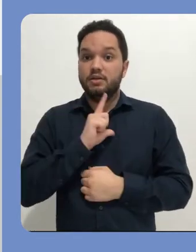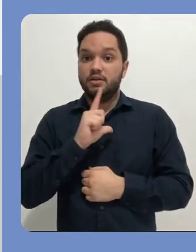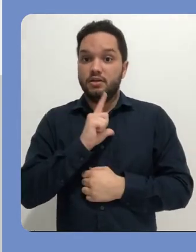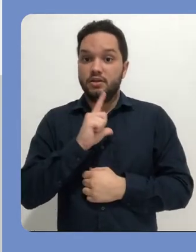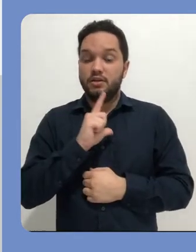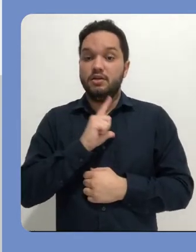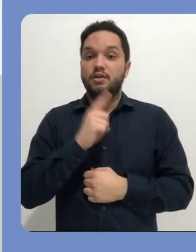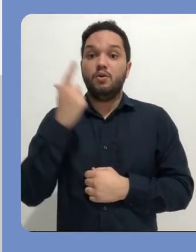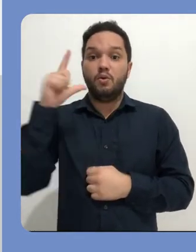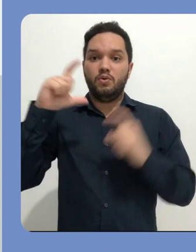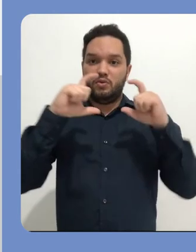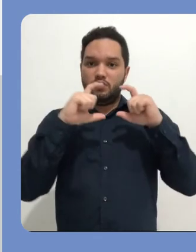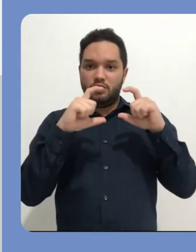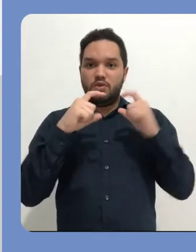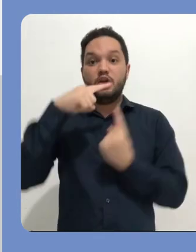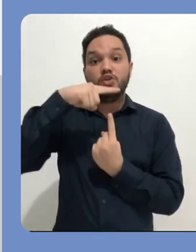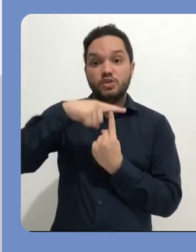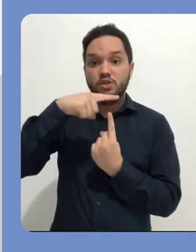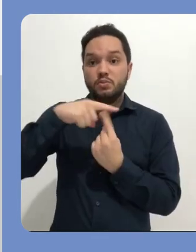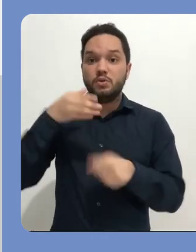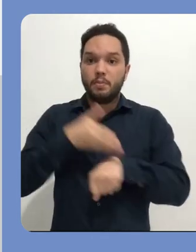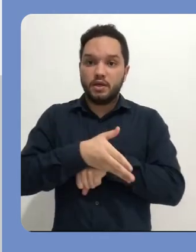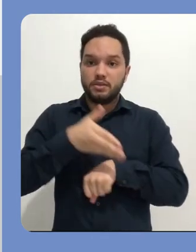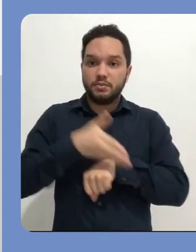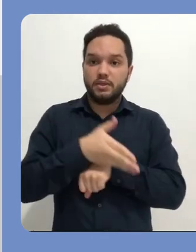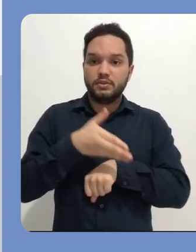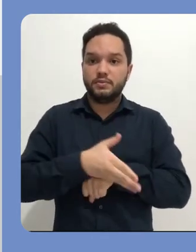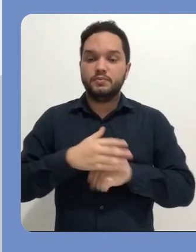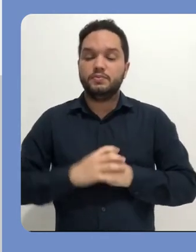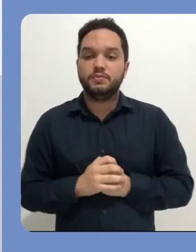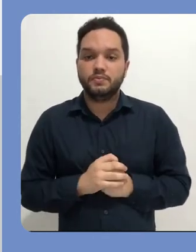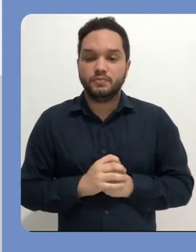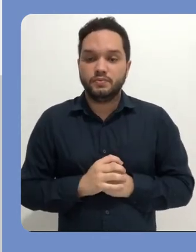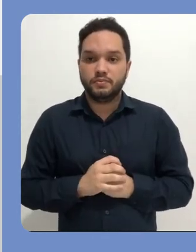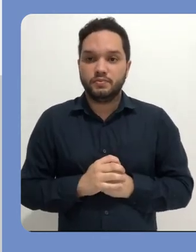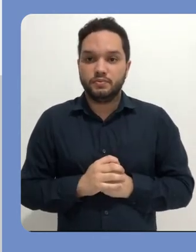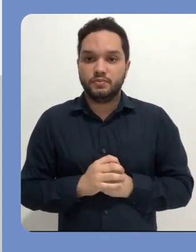por sua vez, vai aparecer o item tipo de participação.